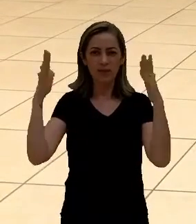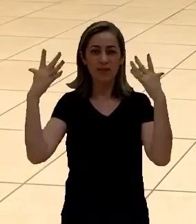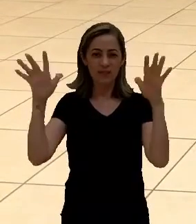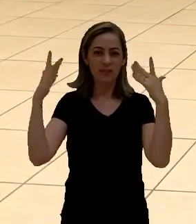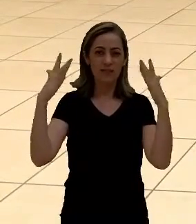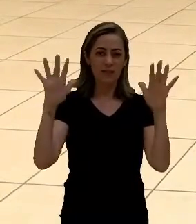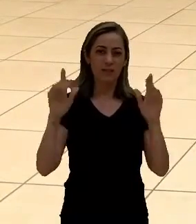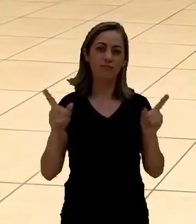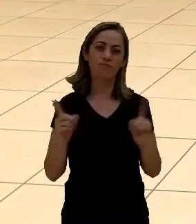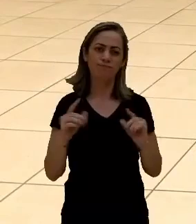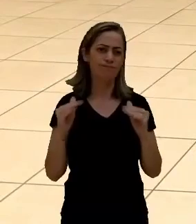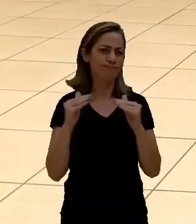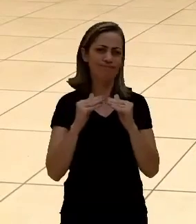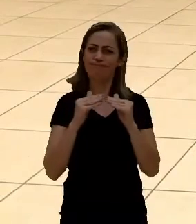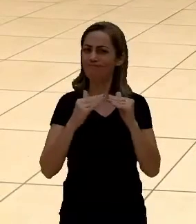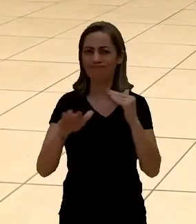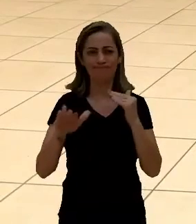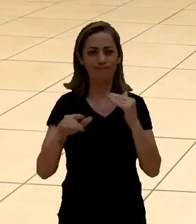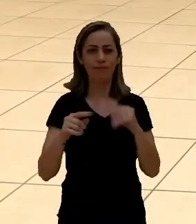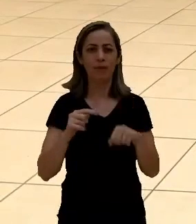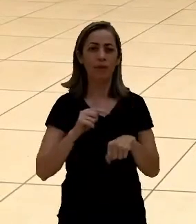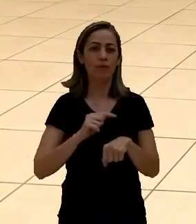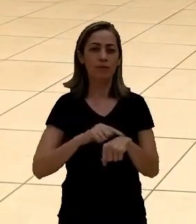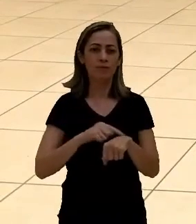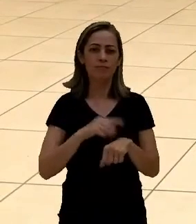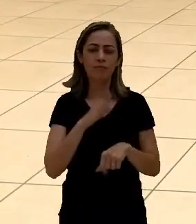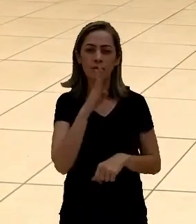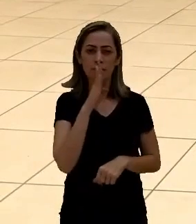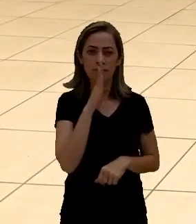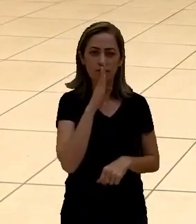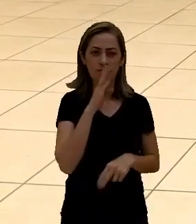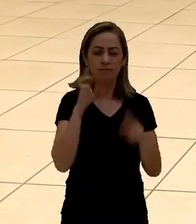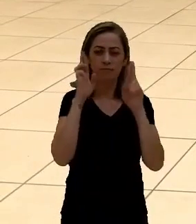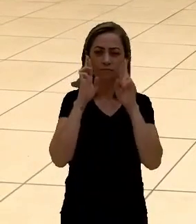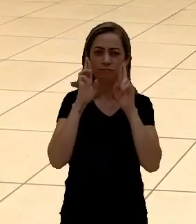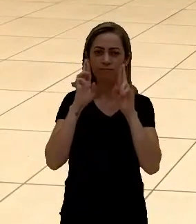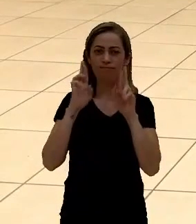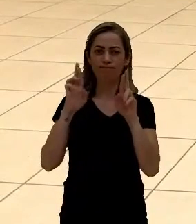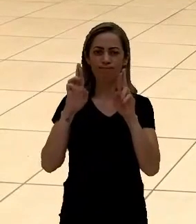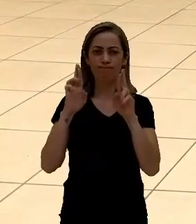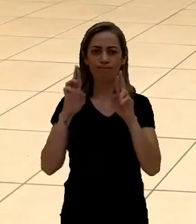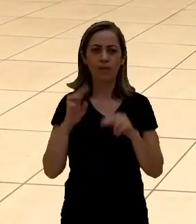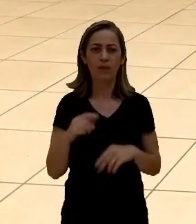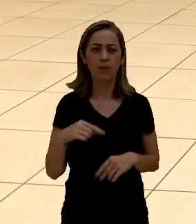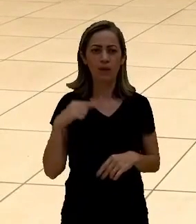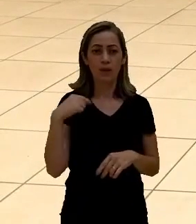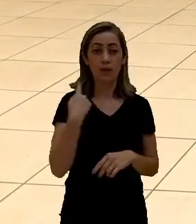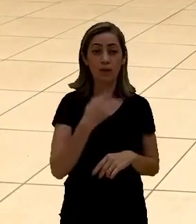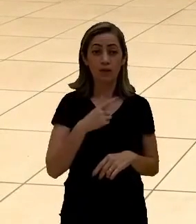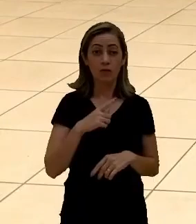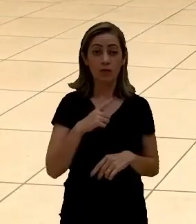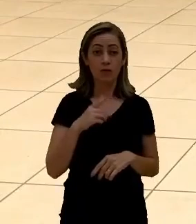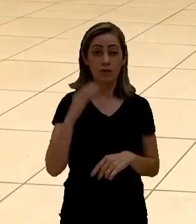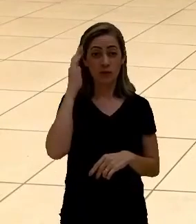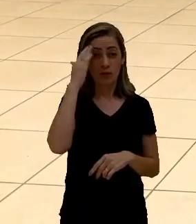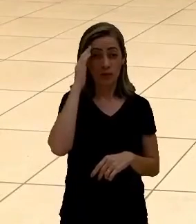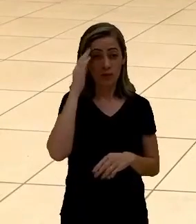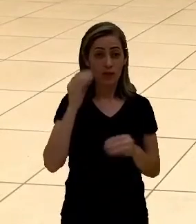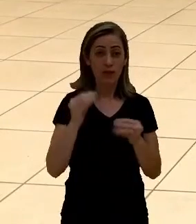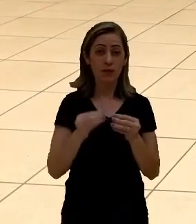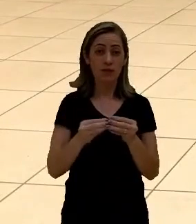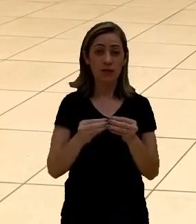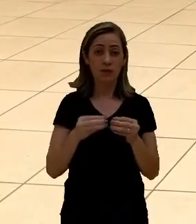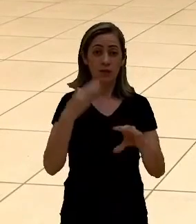não não fala com o momento né então a gente tem que entender o que nós estaremos rezando na naquela missa e o canto tem